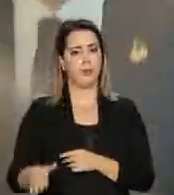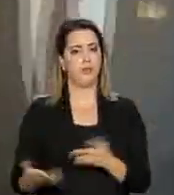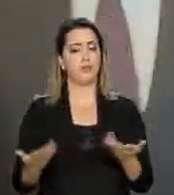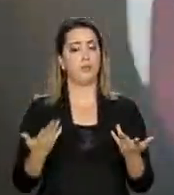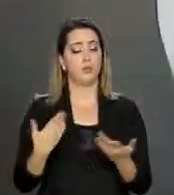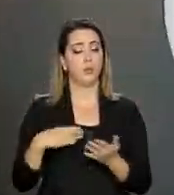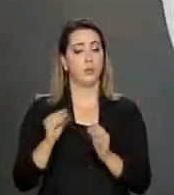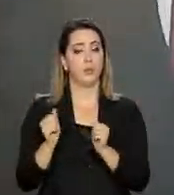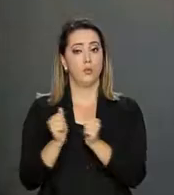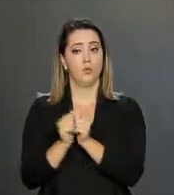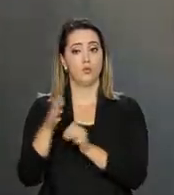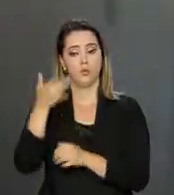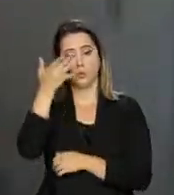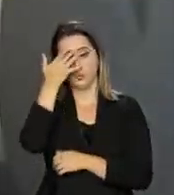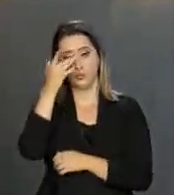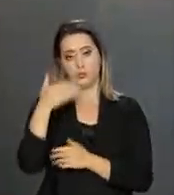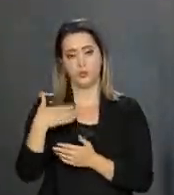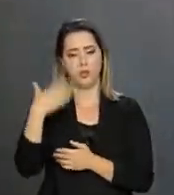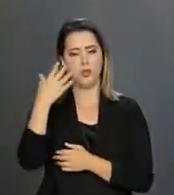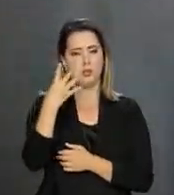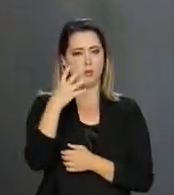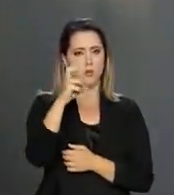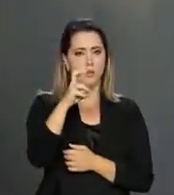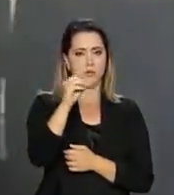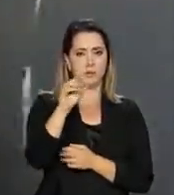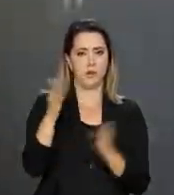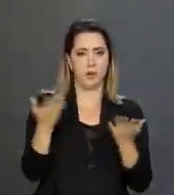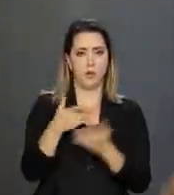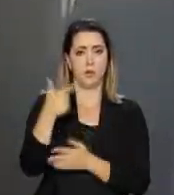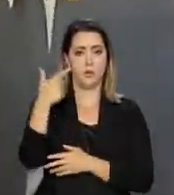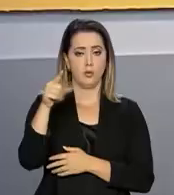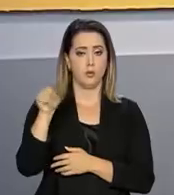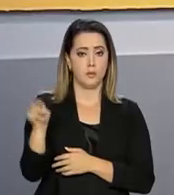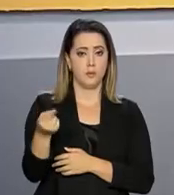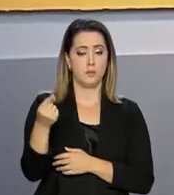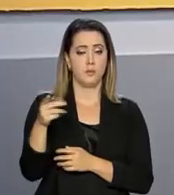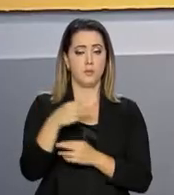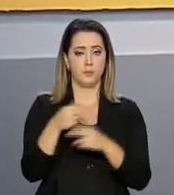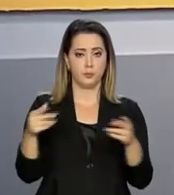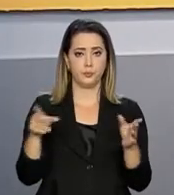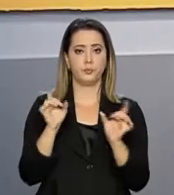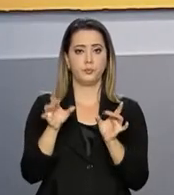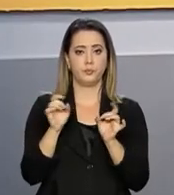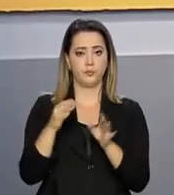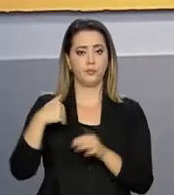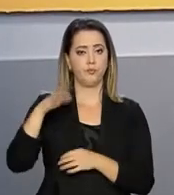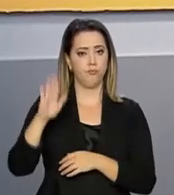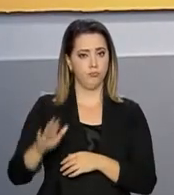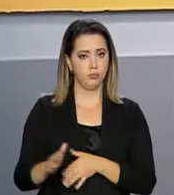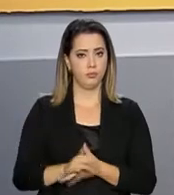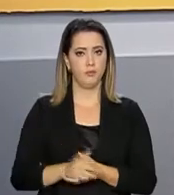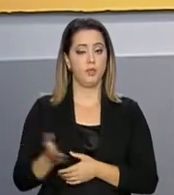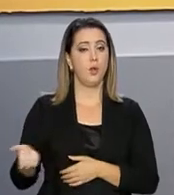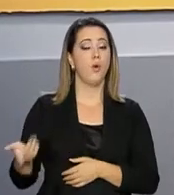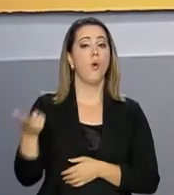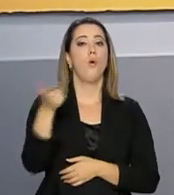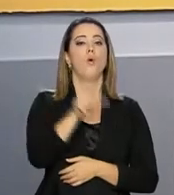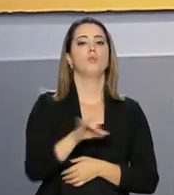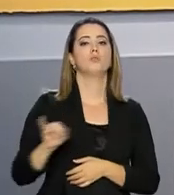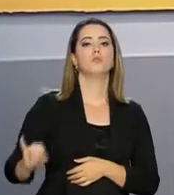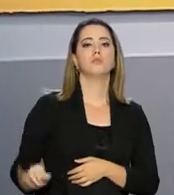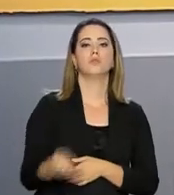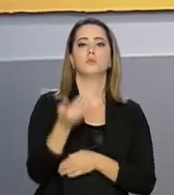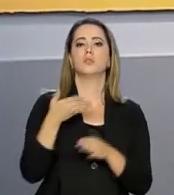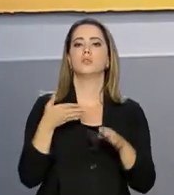relação à índia de 450 para 2 mil produtos olha mais uma oportunidade para quem